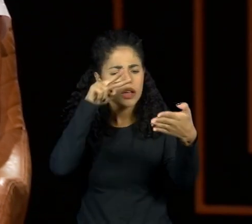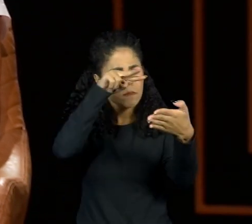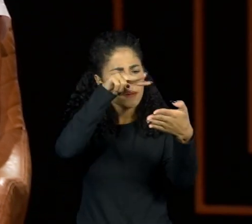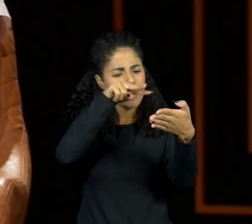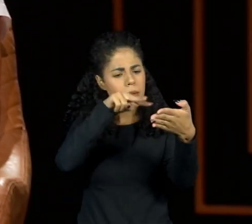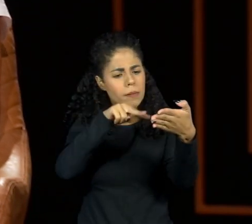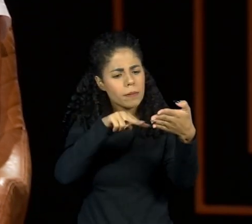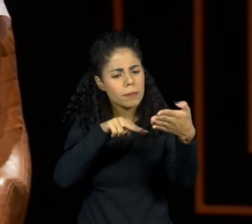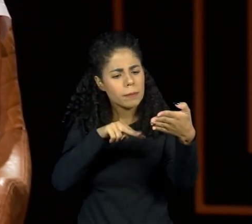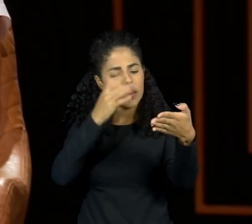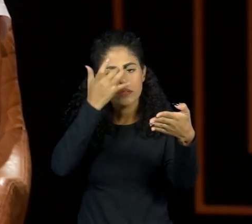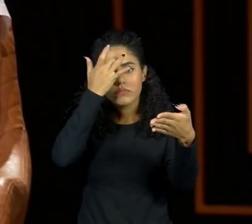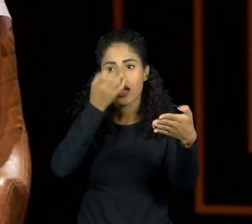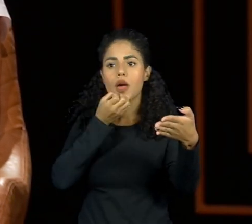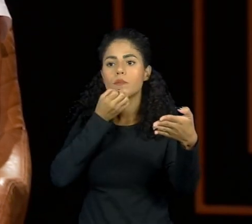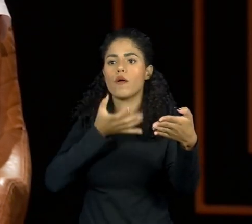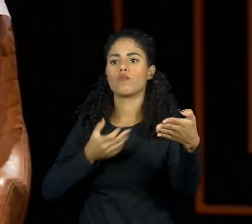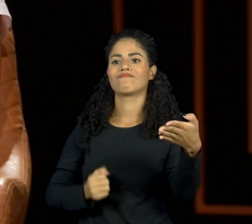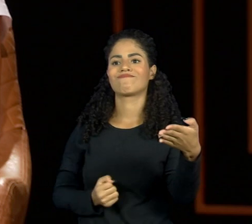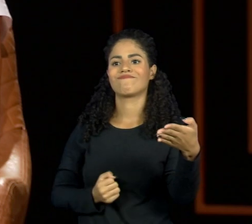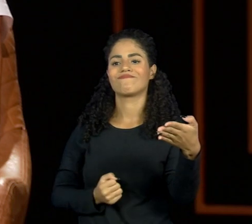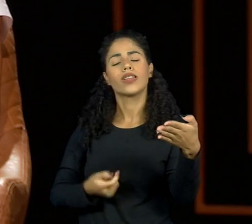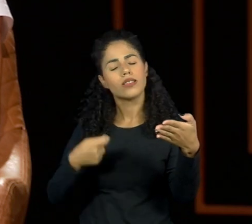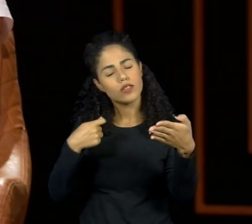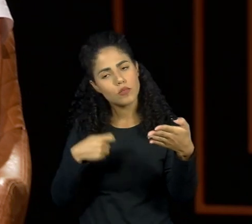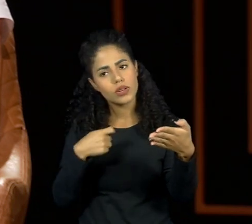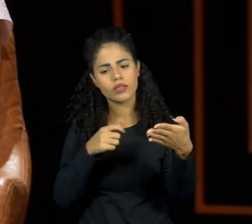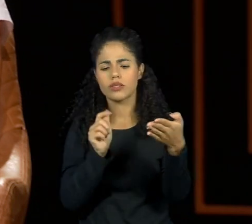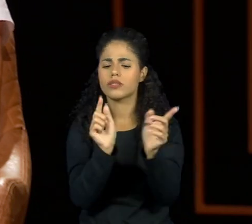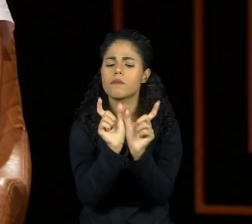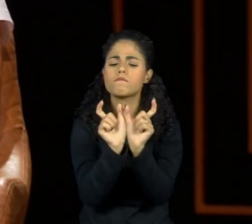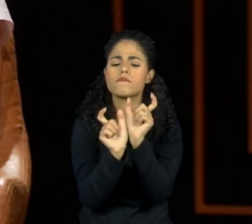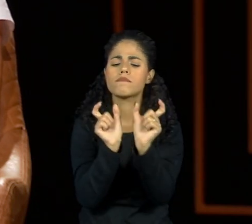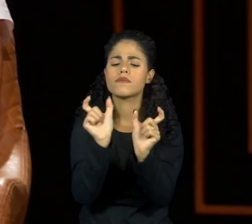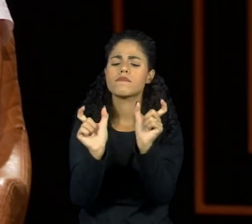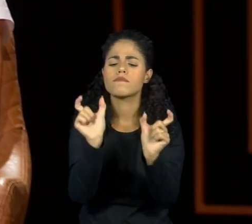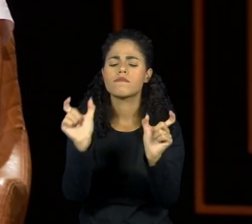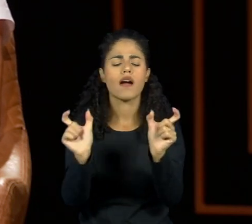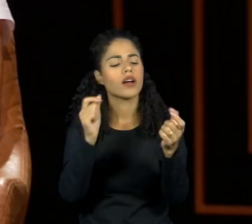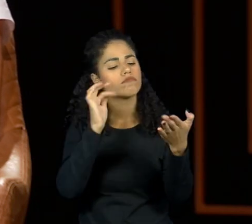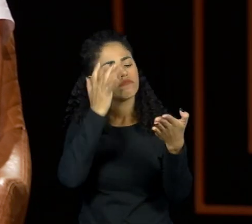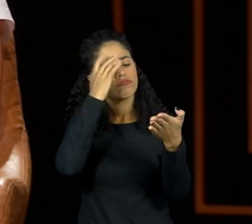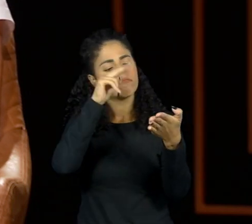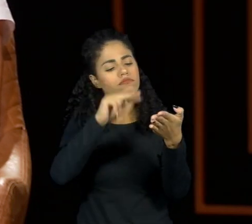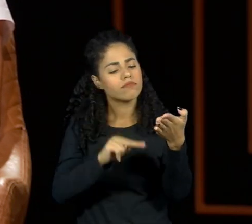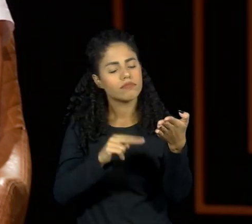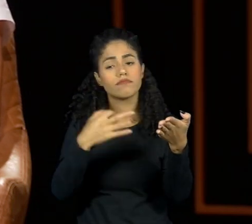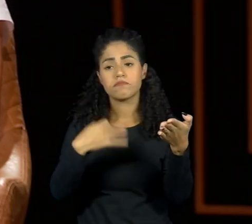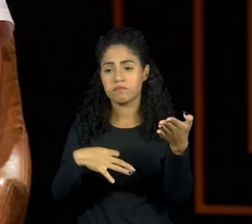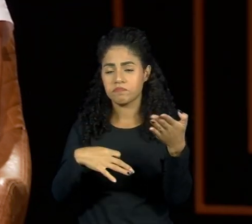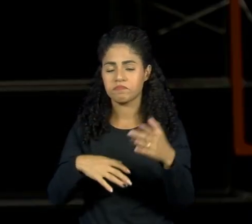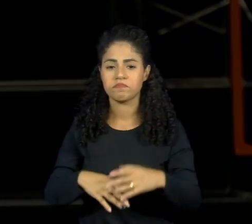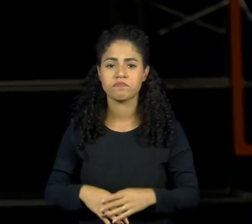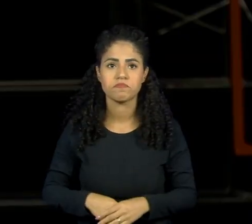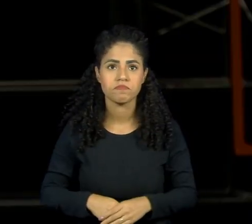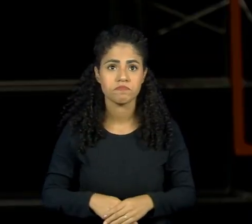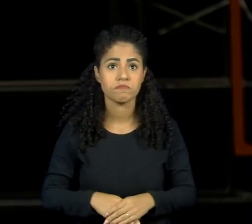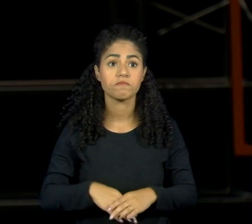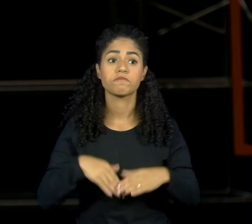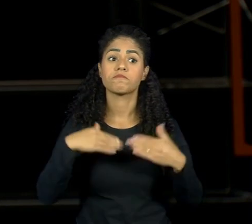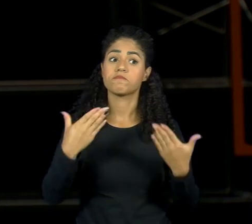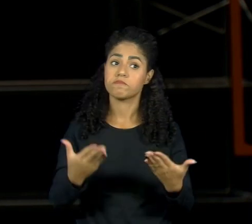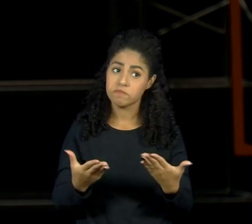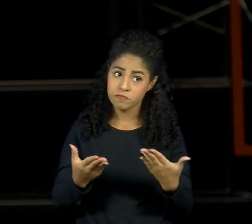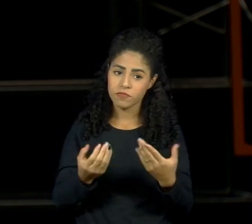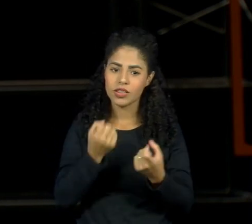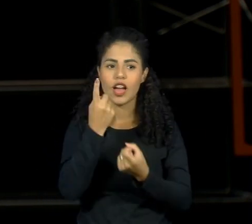texto, tudo flui. Difícil é você lidar com a palavra num texto não muito brilhante. Né? A gente tem alguns depoimentos